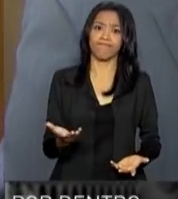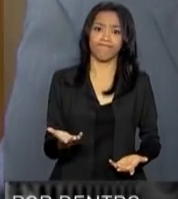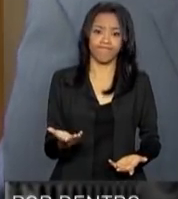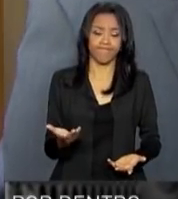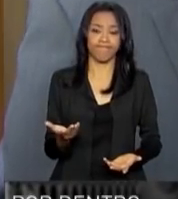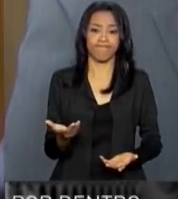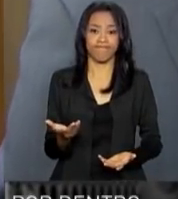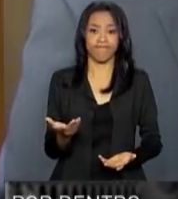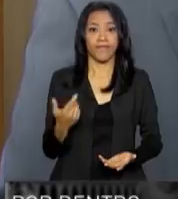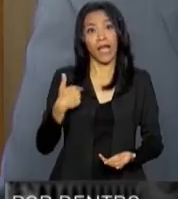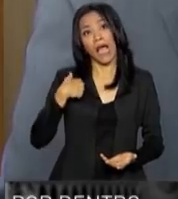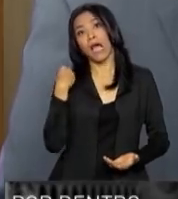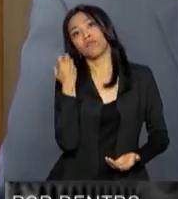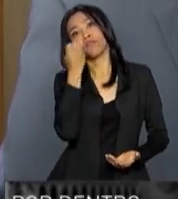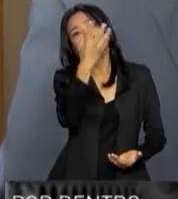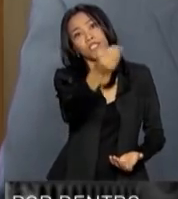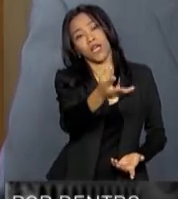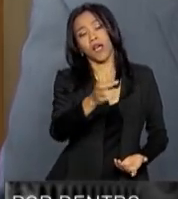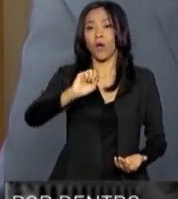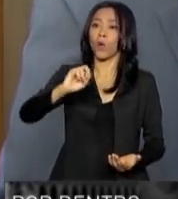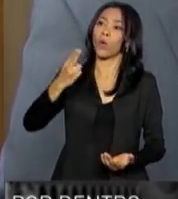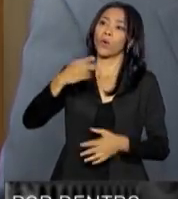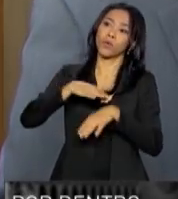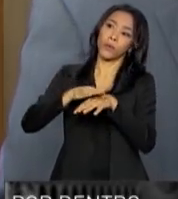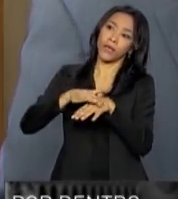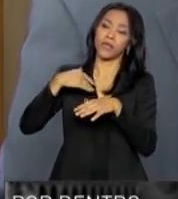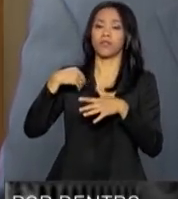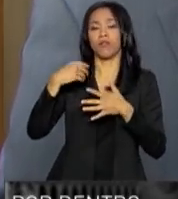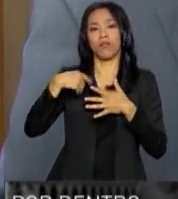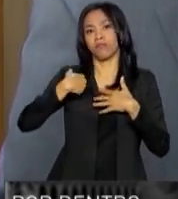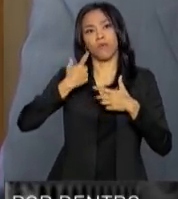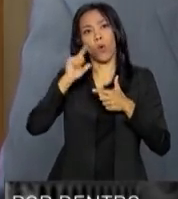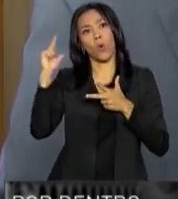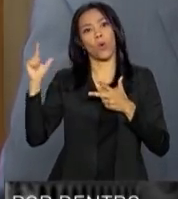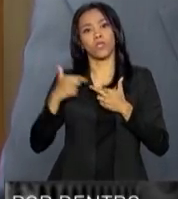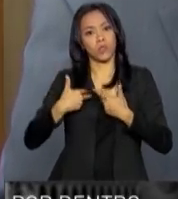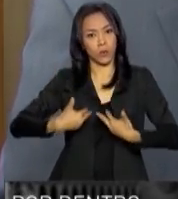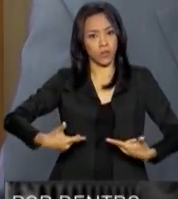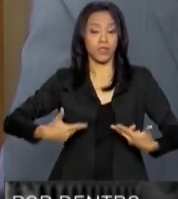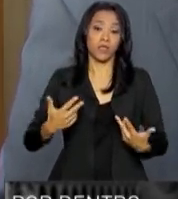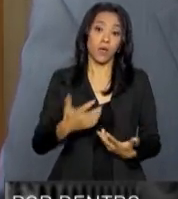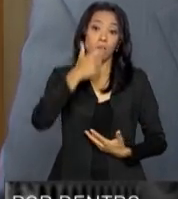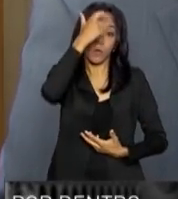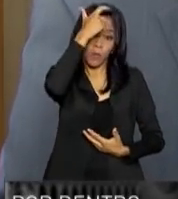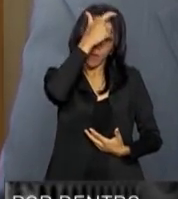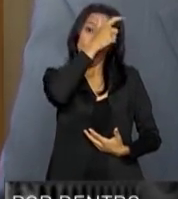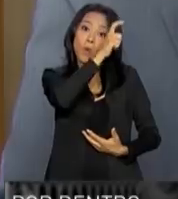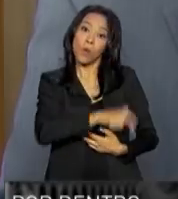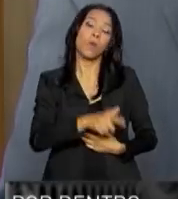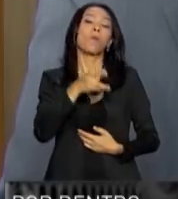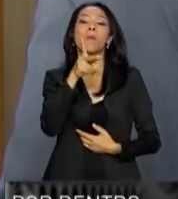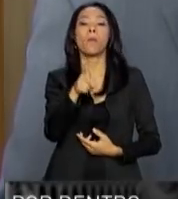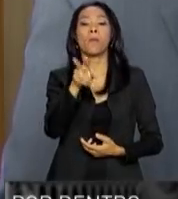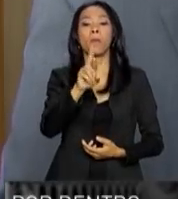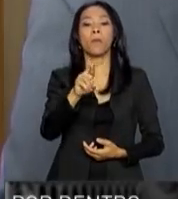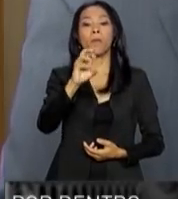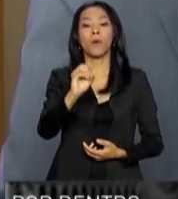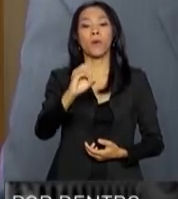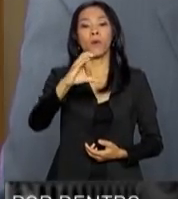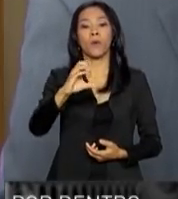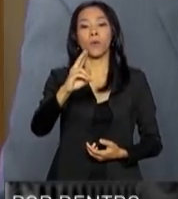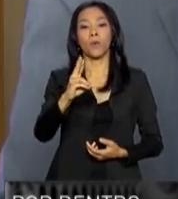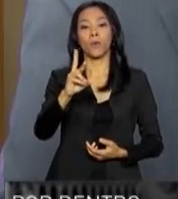fui viajar ou estou doente e distrital então um procurador da pessoa com uma procuração deve ir a uma agência